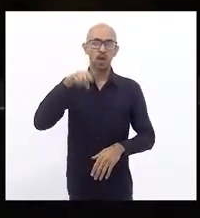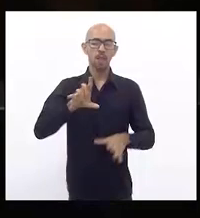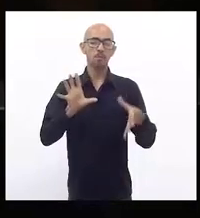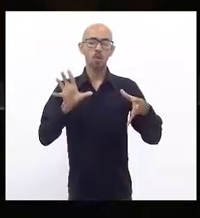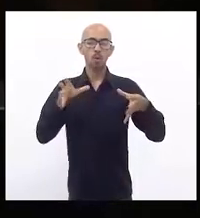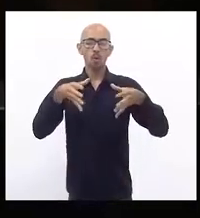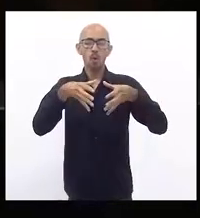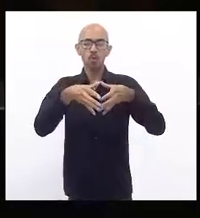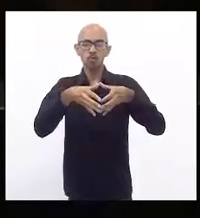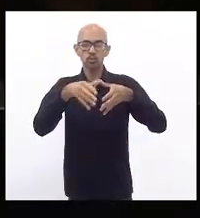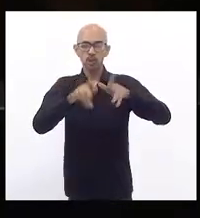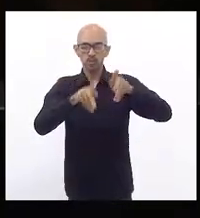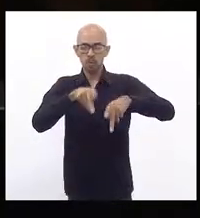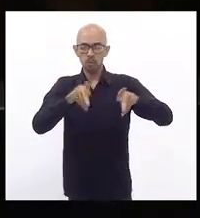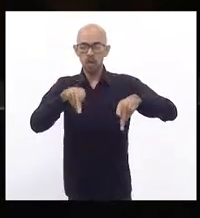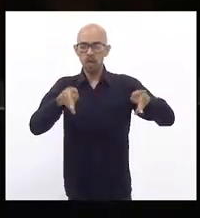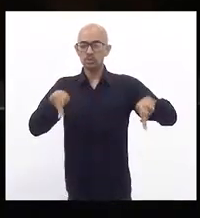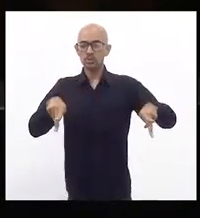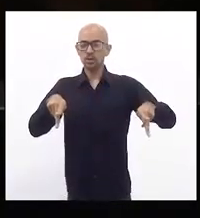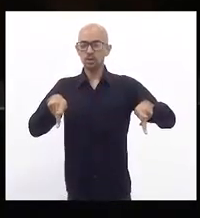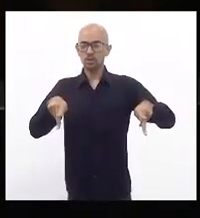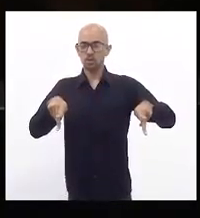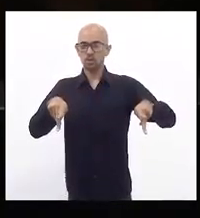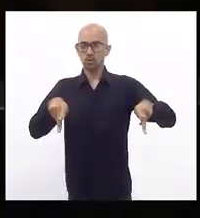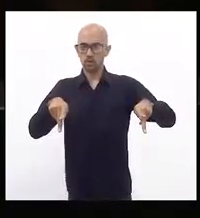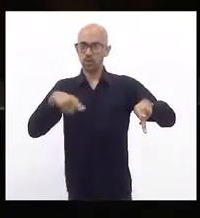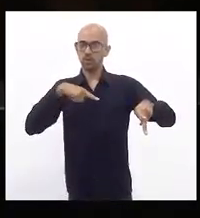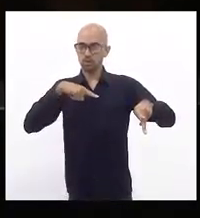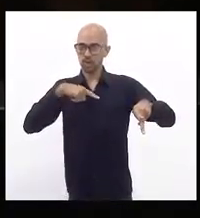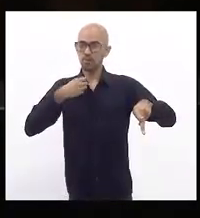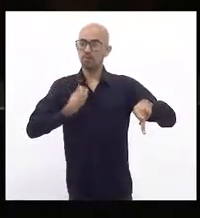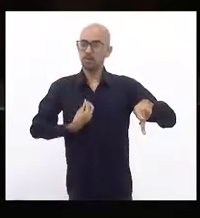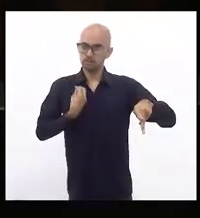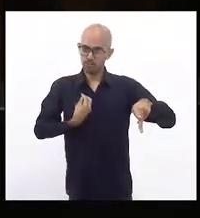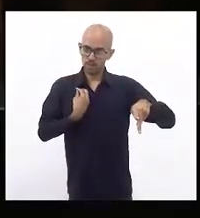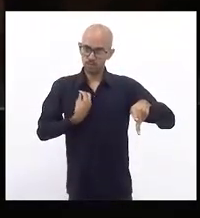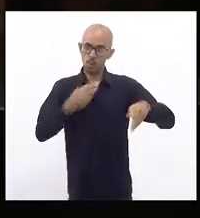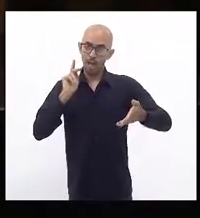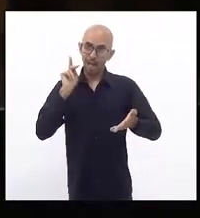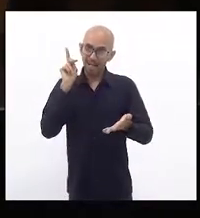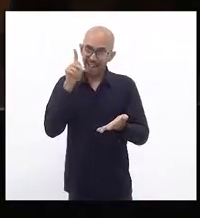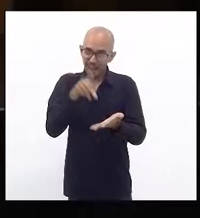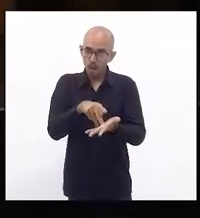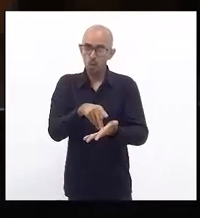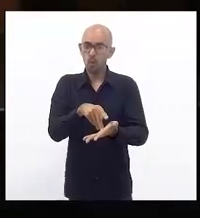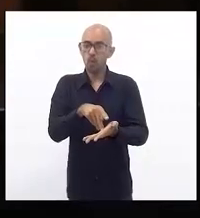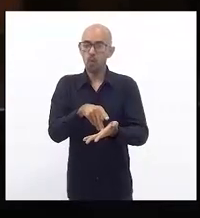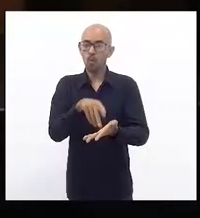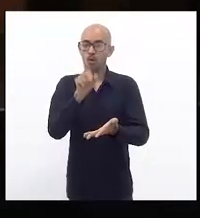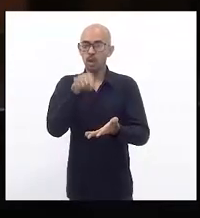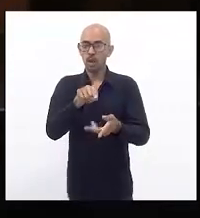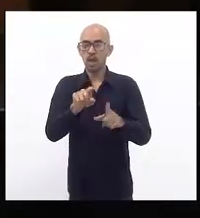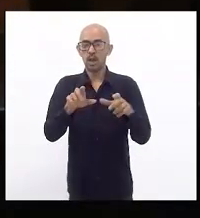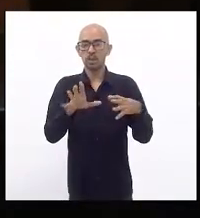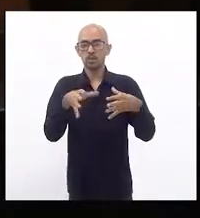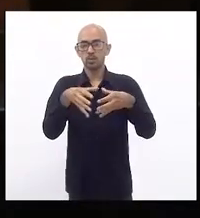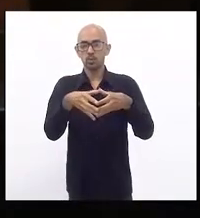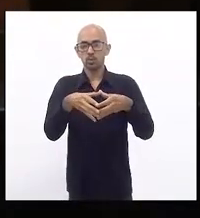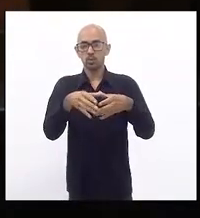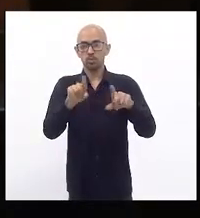conjunto da população, e aí tem a participação efetiva e real, exatamente da classe trabalhadora.